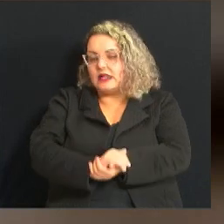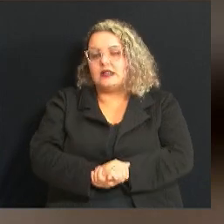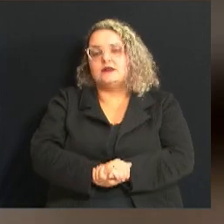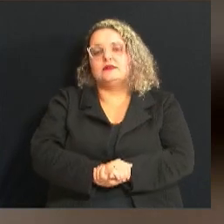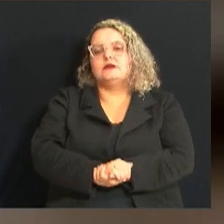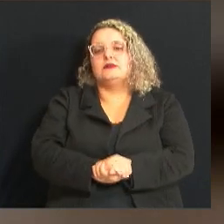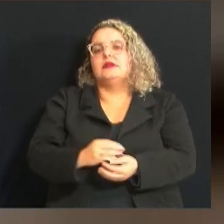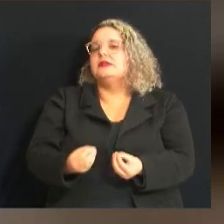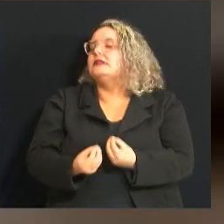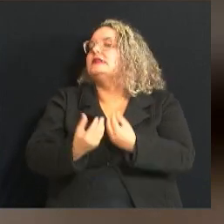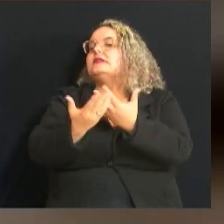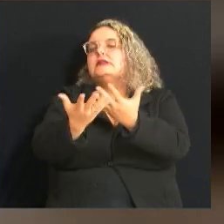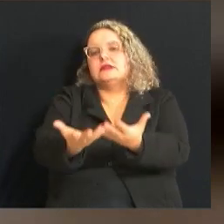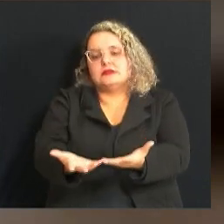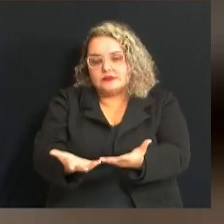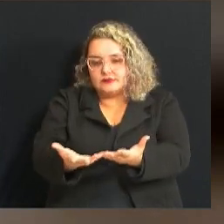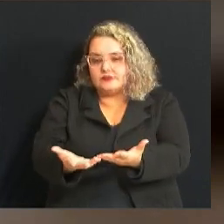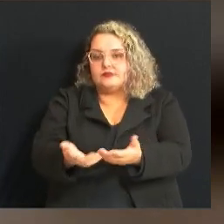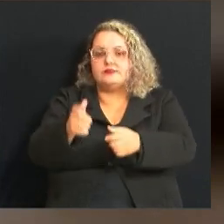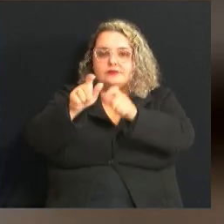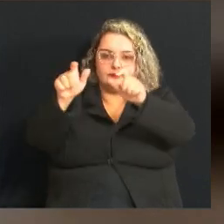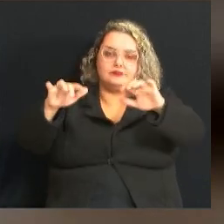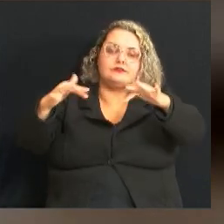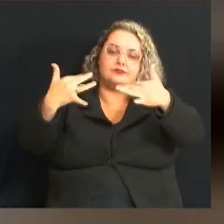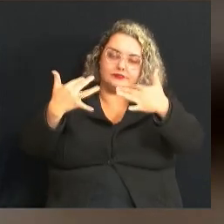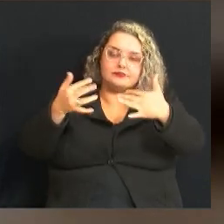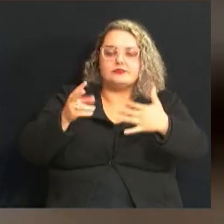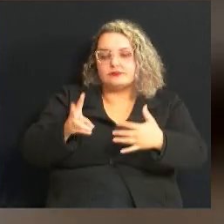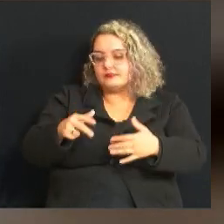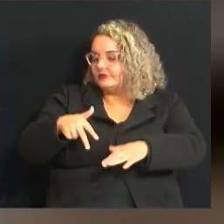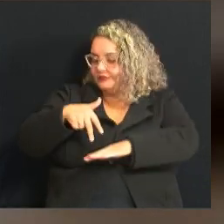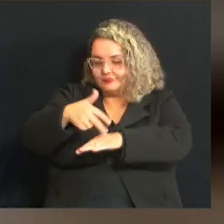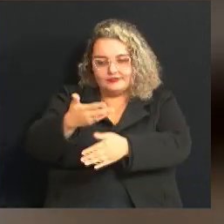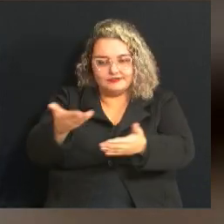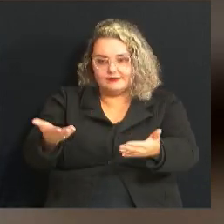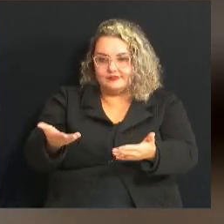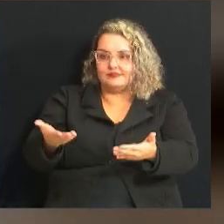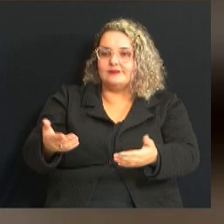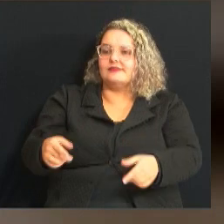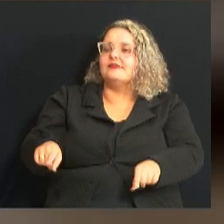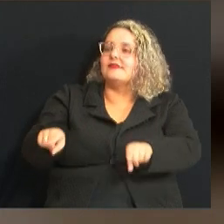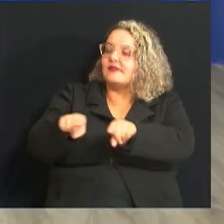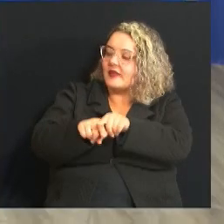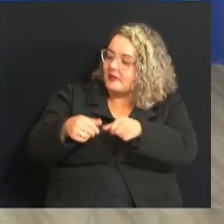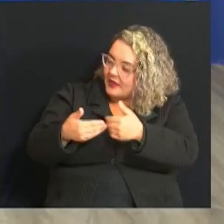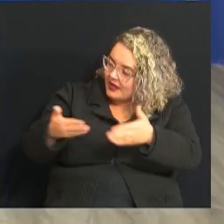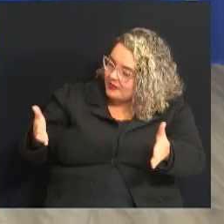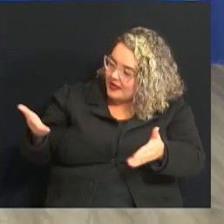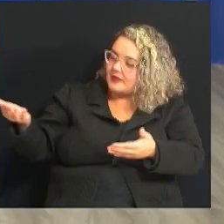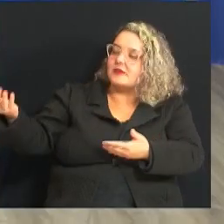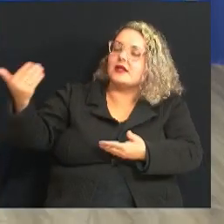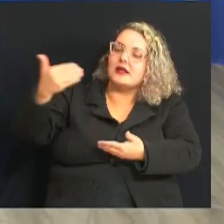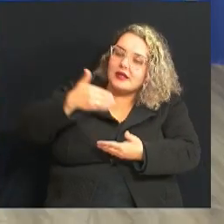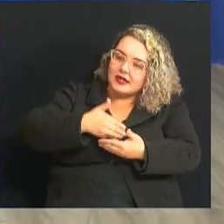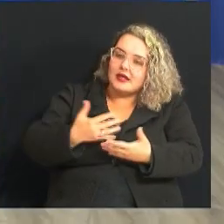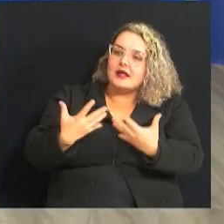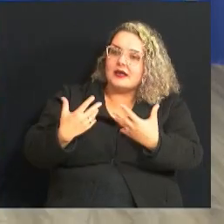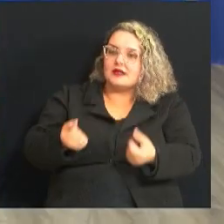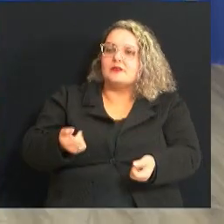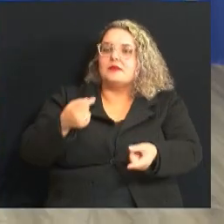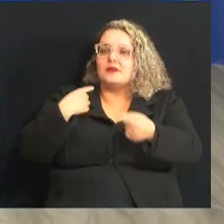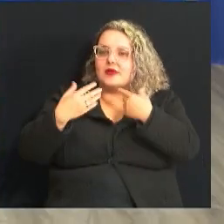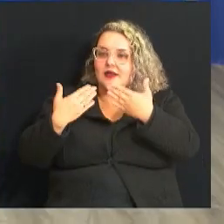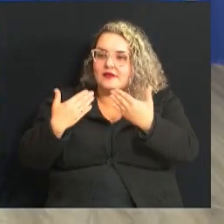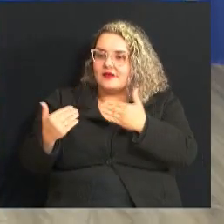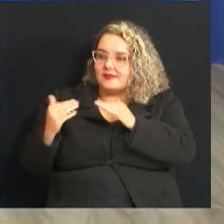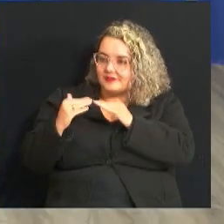essas informações aos seus telespectadores e sempre à sua disposição. Também estamos à disposição para receber o senhor de novo aqui para continuar falando desse assunto.